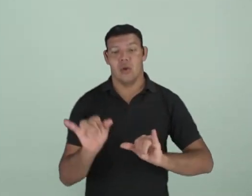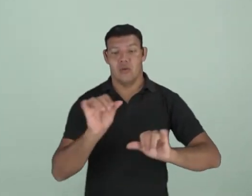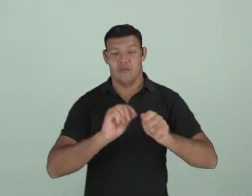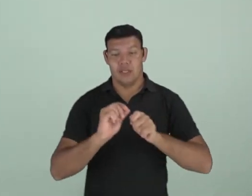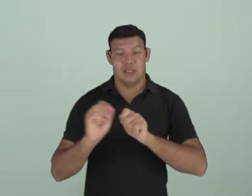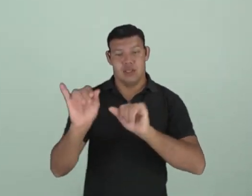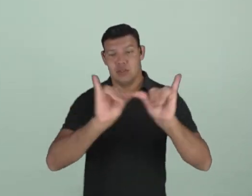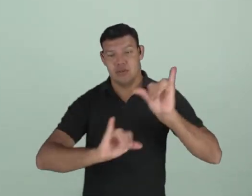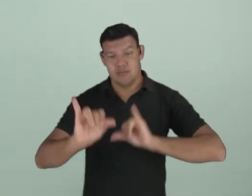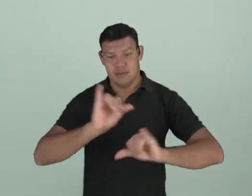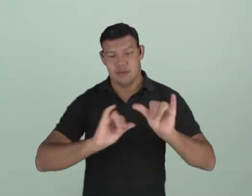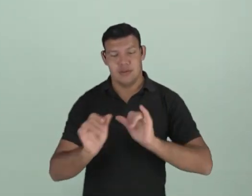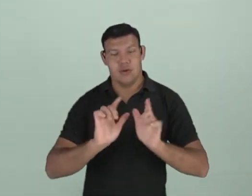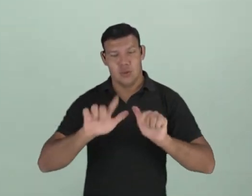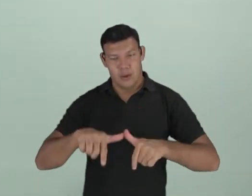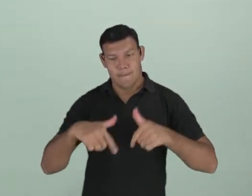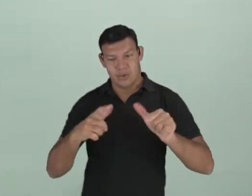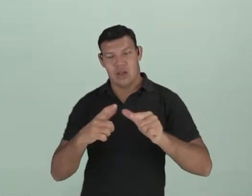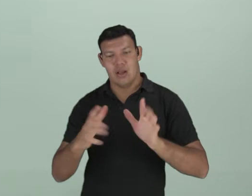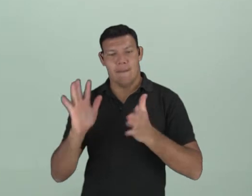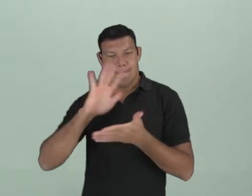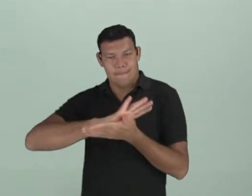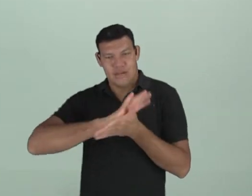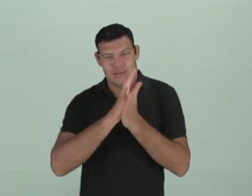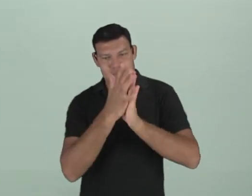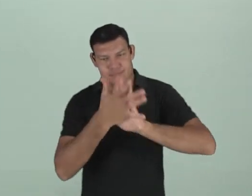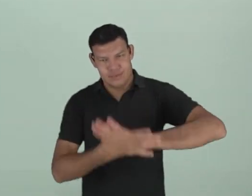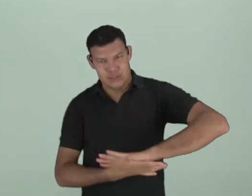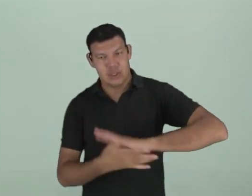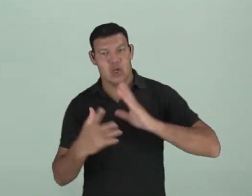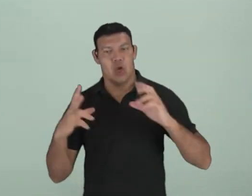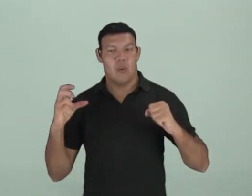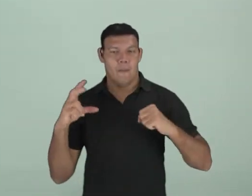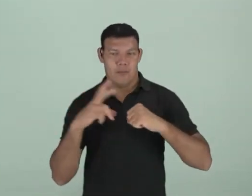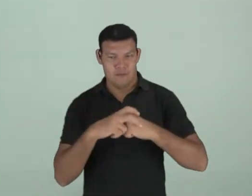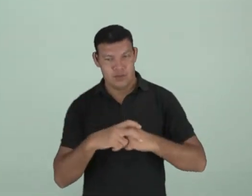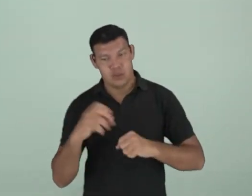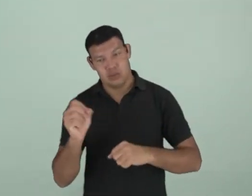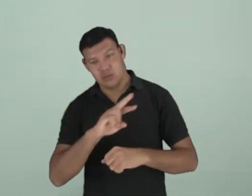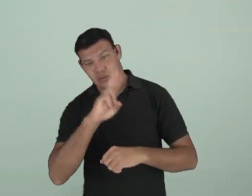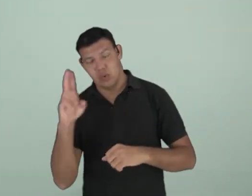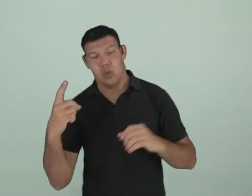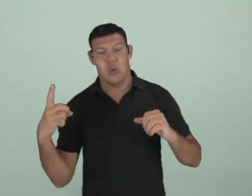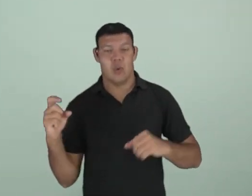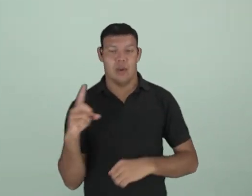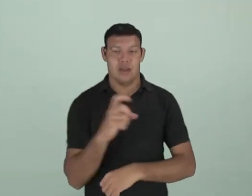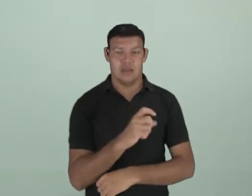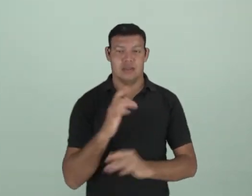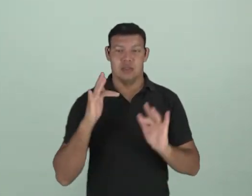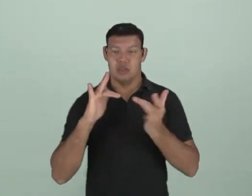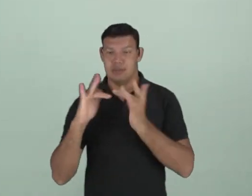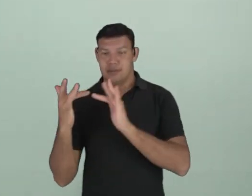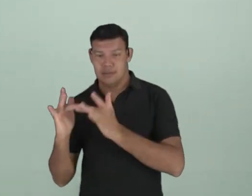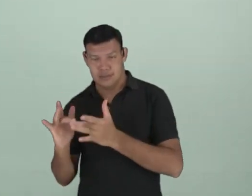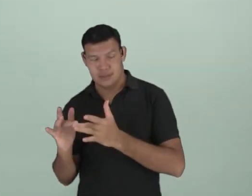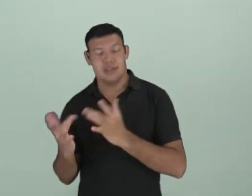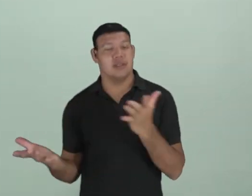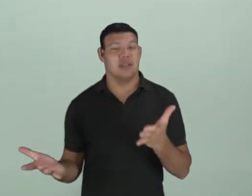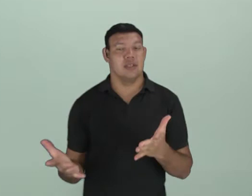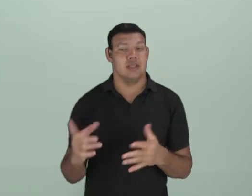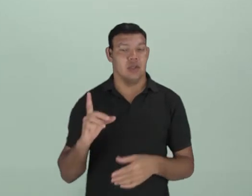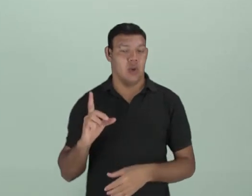vão atacar e destruir esse patógeno, esse vírus, essa bactéria, tá? Então, quando você entra em contato com algum